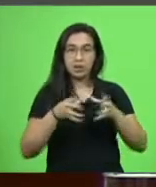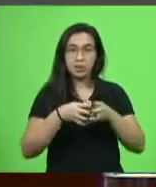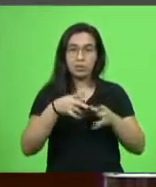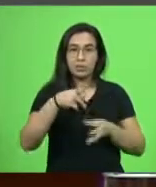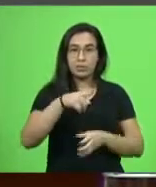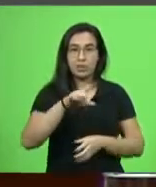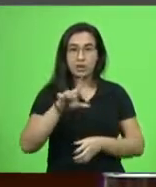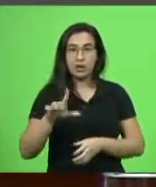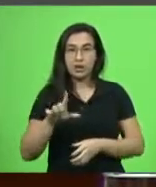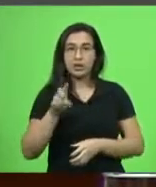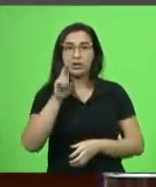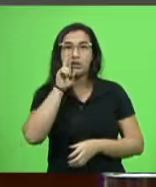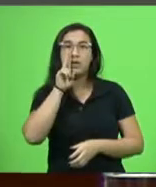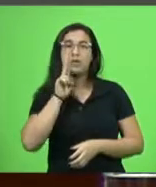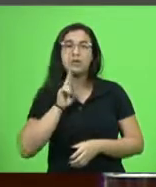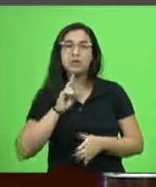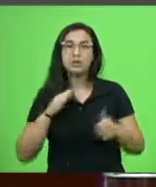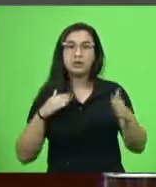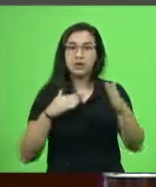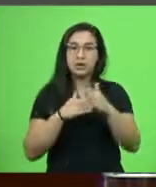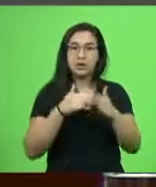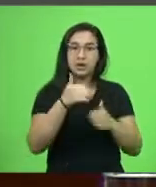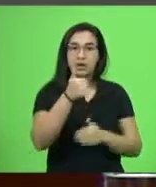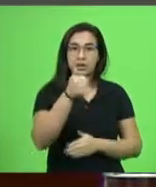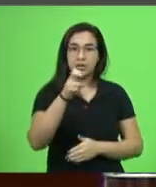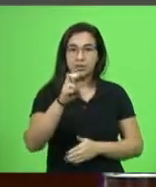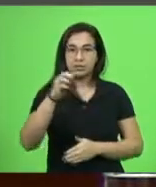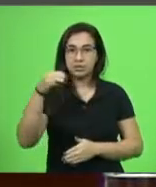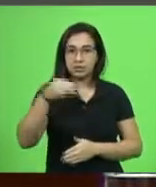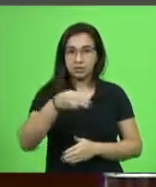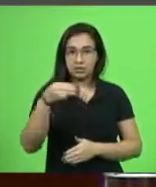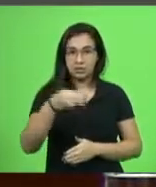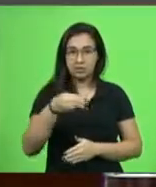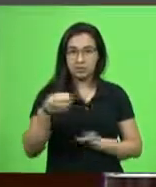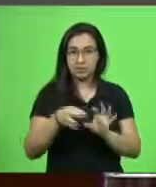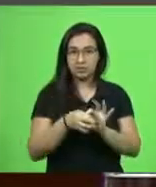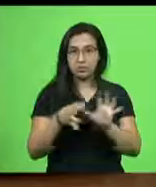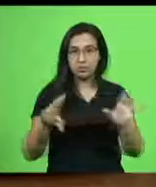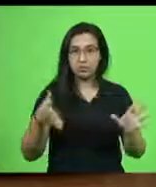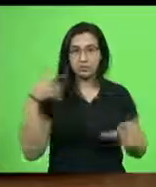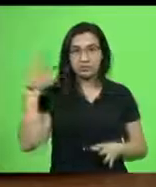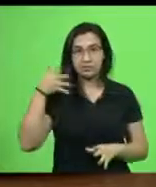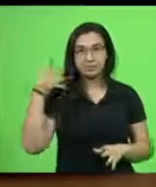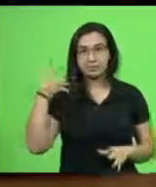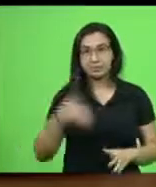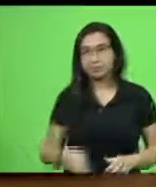Deputado Ivan Nates tem um tempo de até 15 minutos para a sua fala. Deputado Ivan Nates.